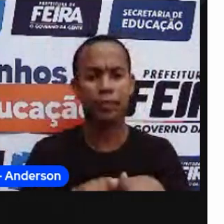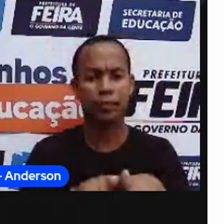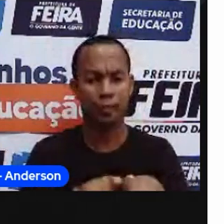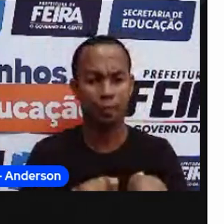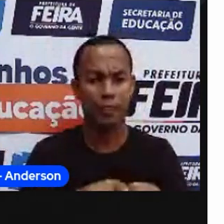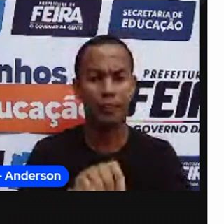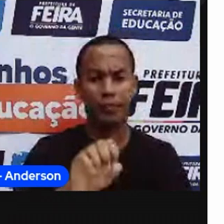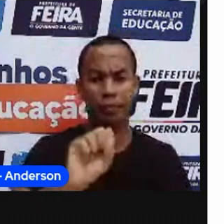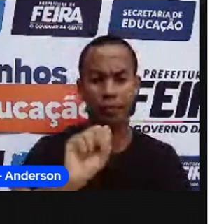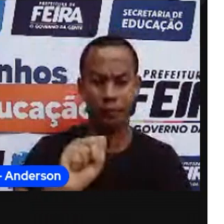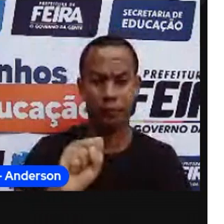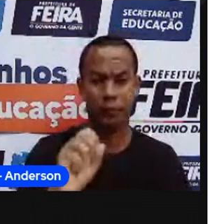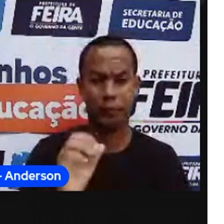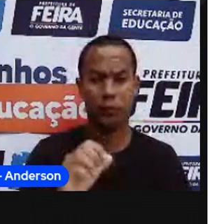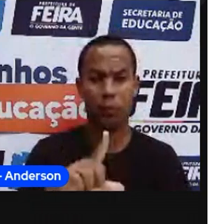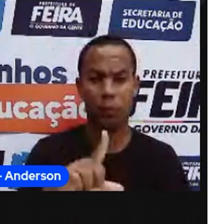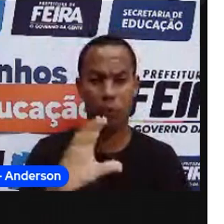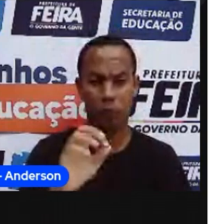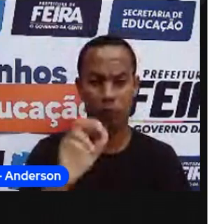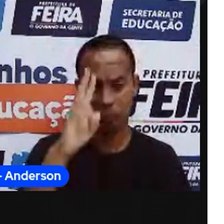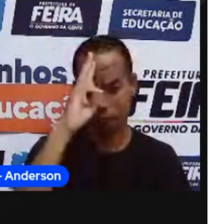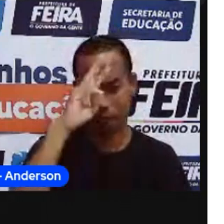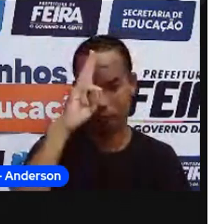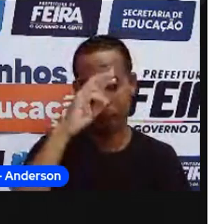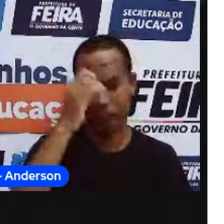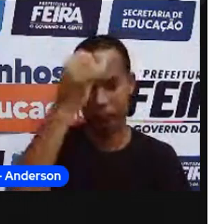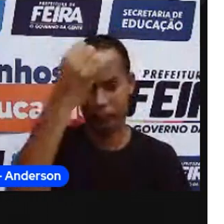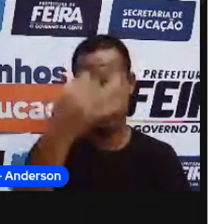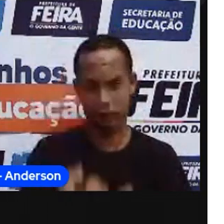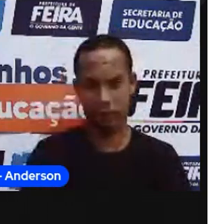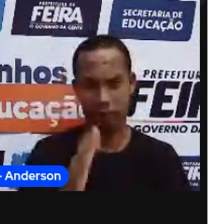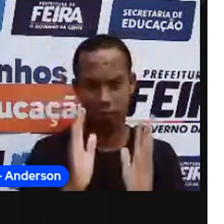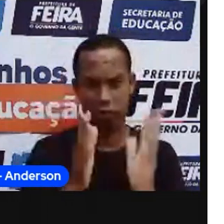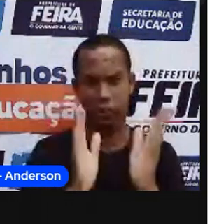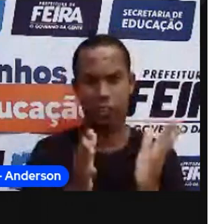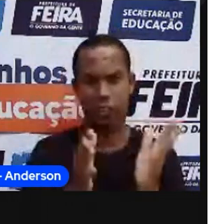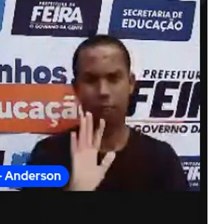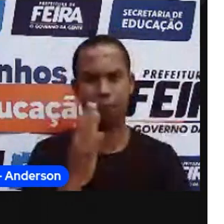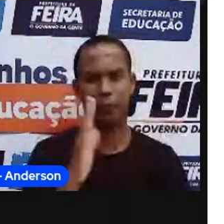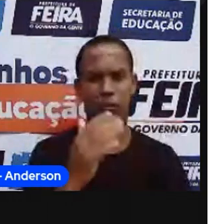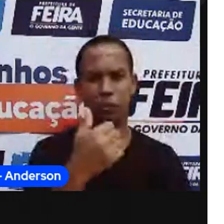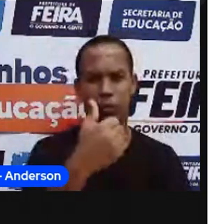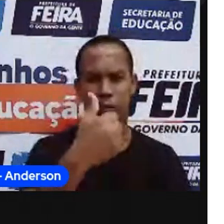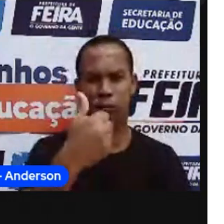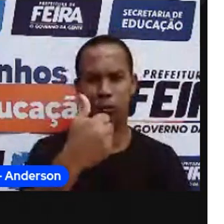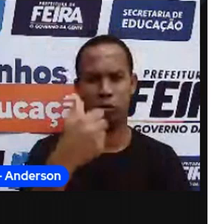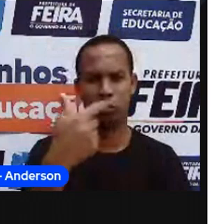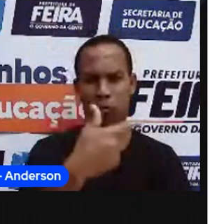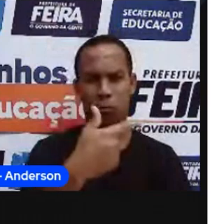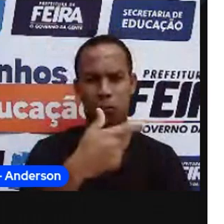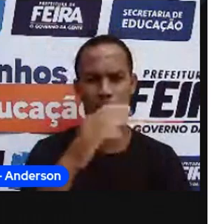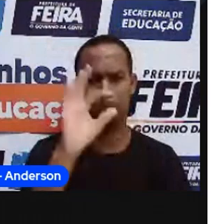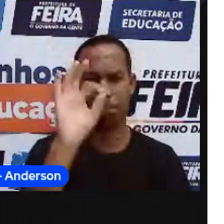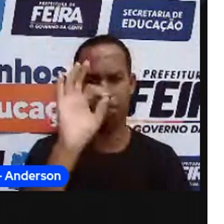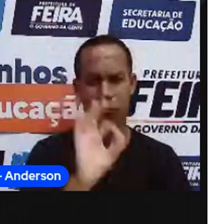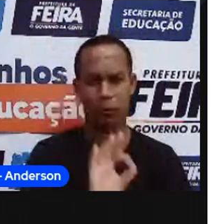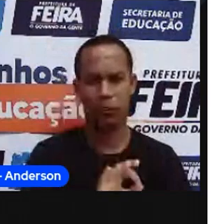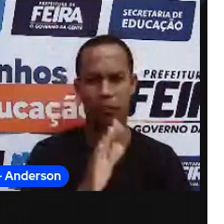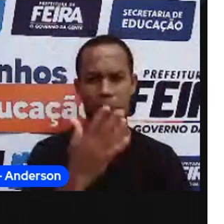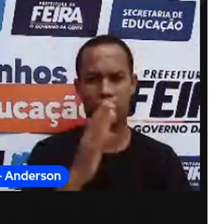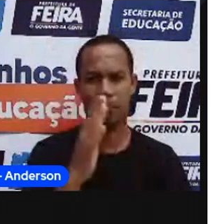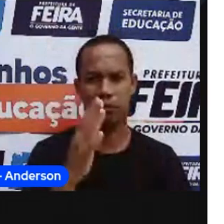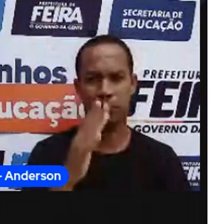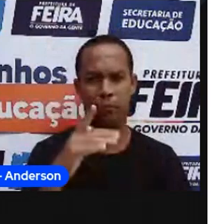falou sobre o solo aqui? Bom, pelo menos 12% da superfície total do solo amazônico teve